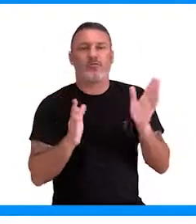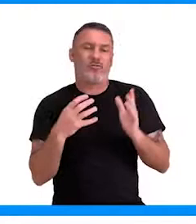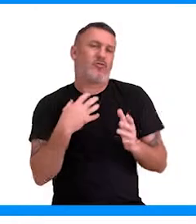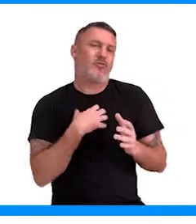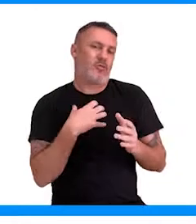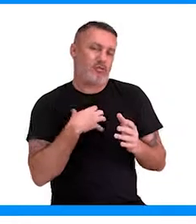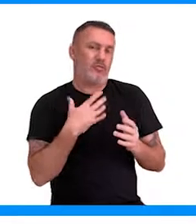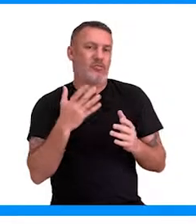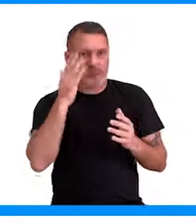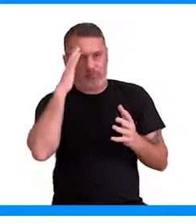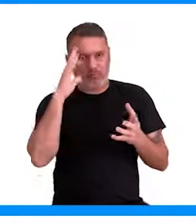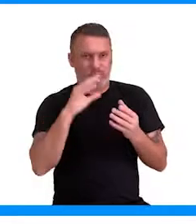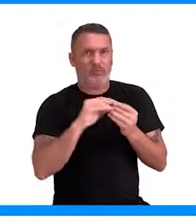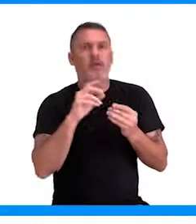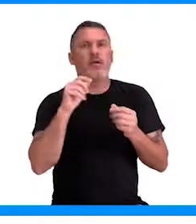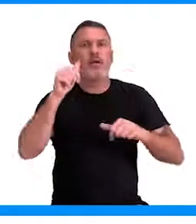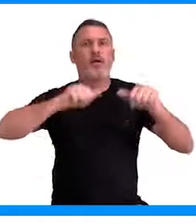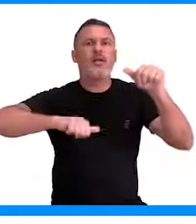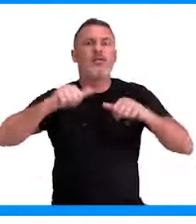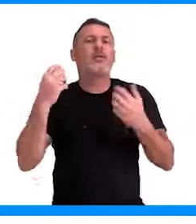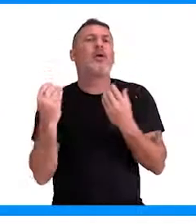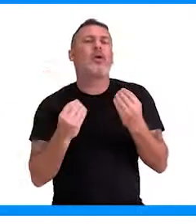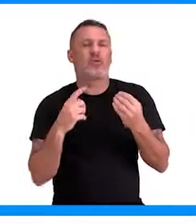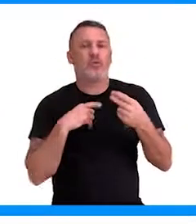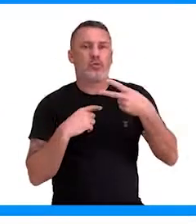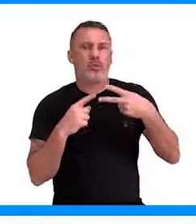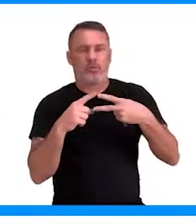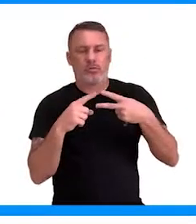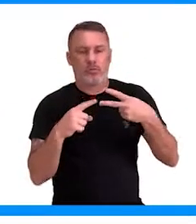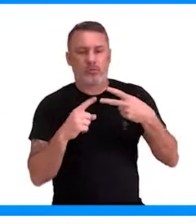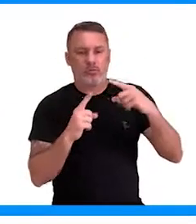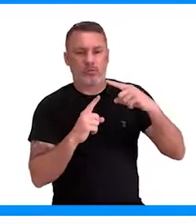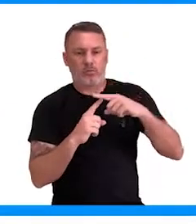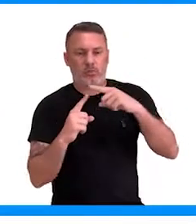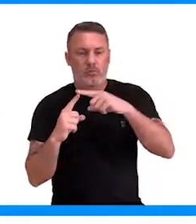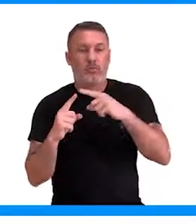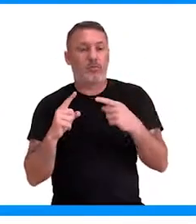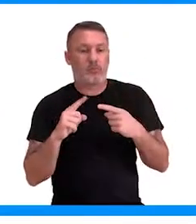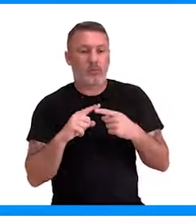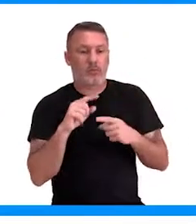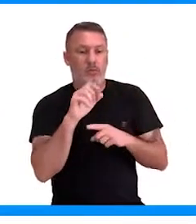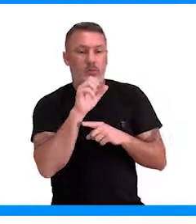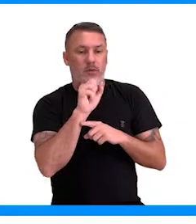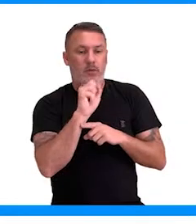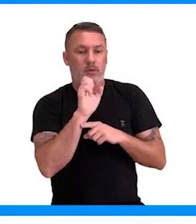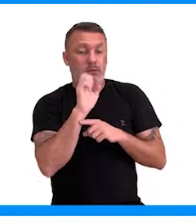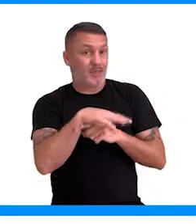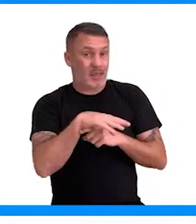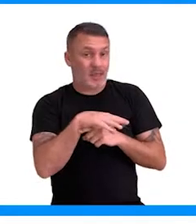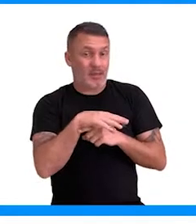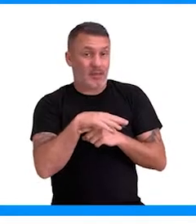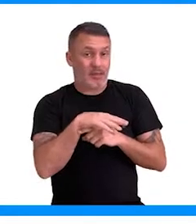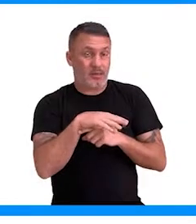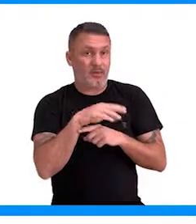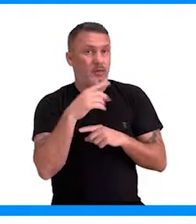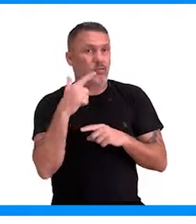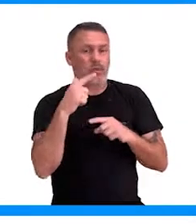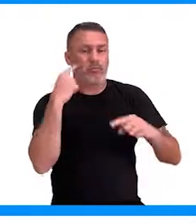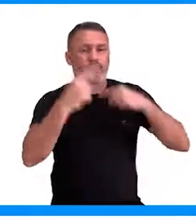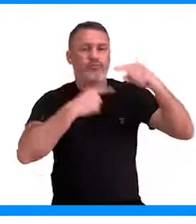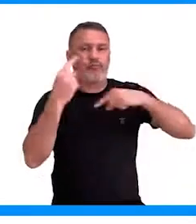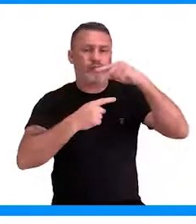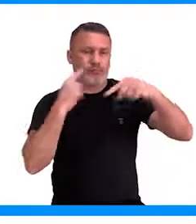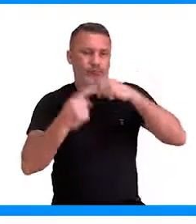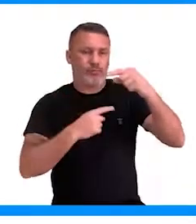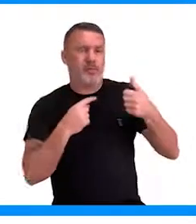existem duas formas da gente analisar. O movimento sem a rotação, ou seja, sem o efeito, sem fazer